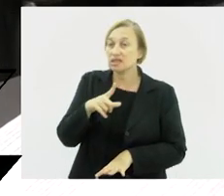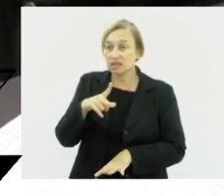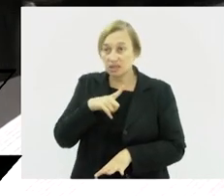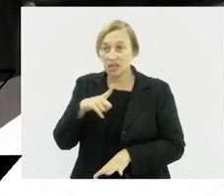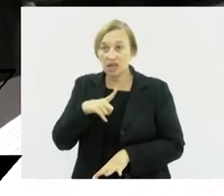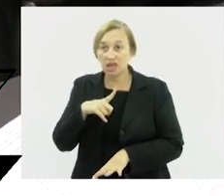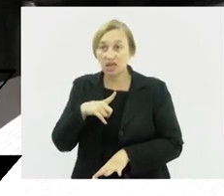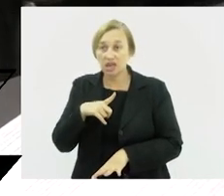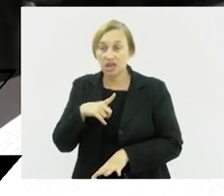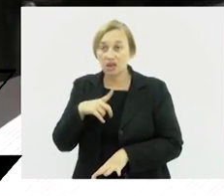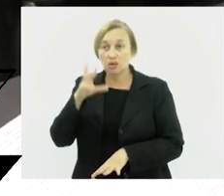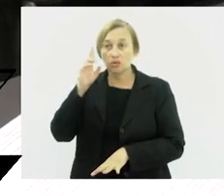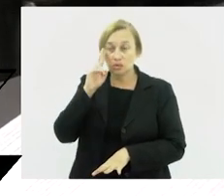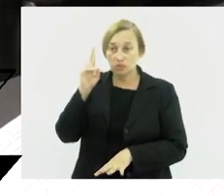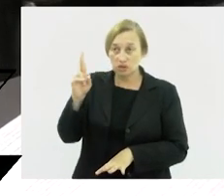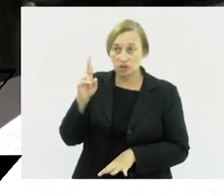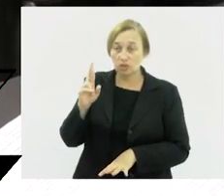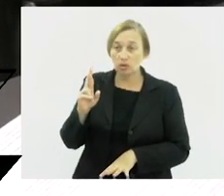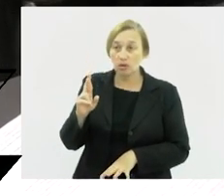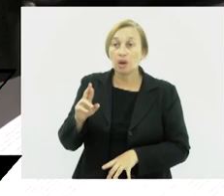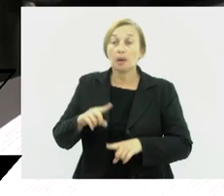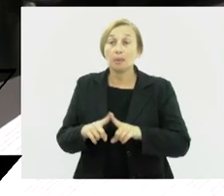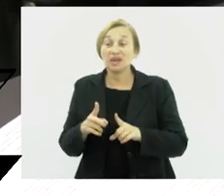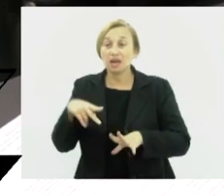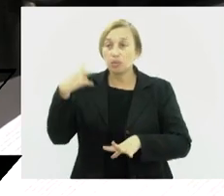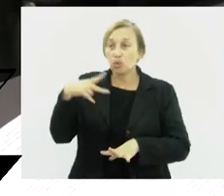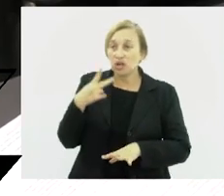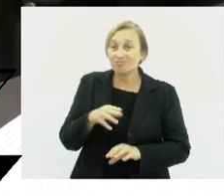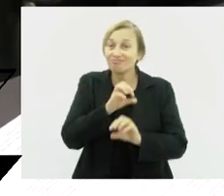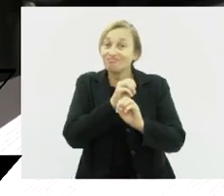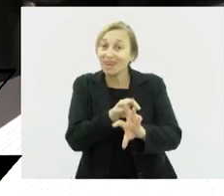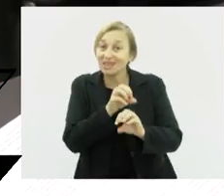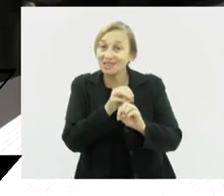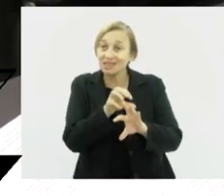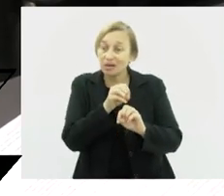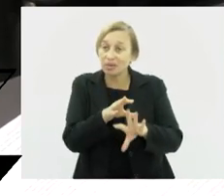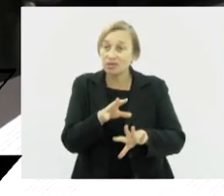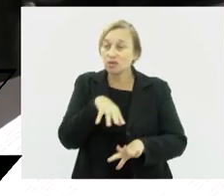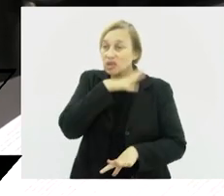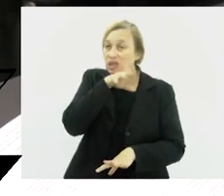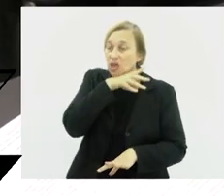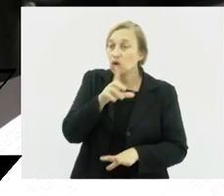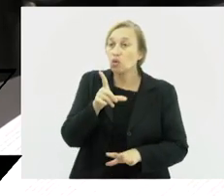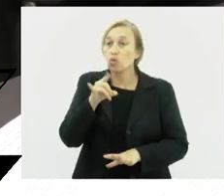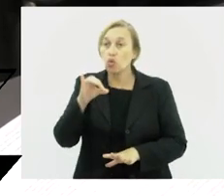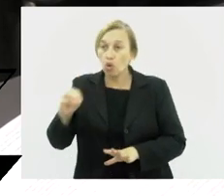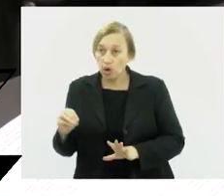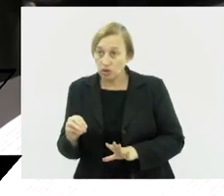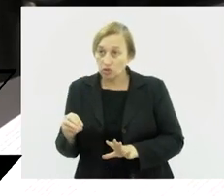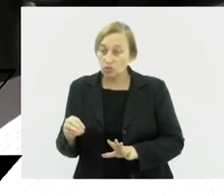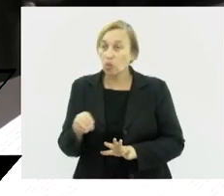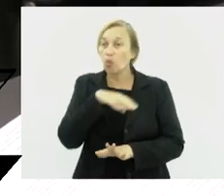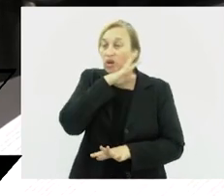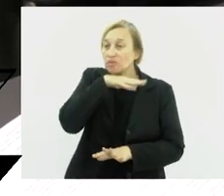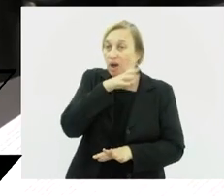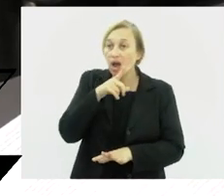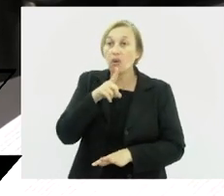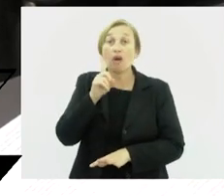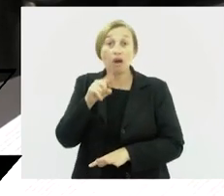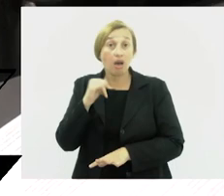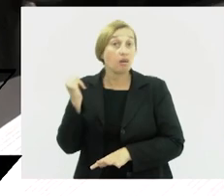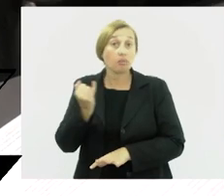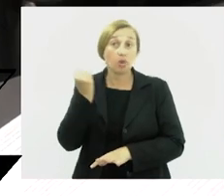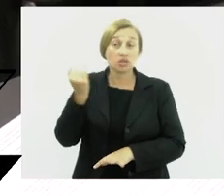preciso uma política estrutural de educação animal. O Código de Bem-Estar Animal, ele é muito